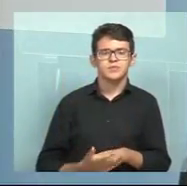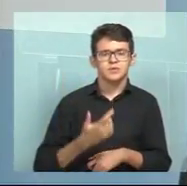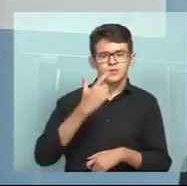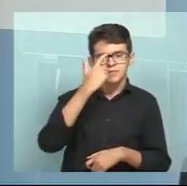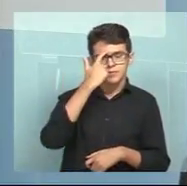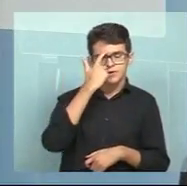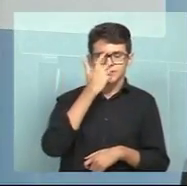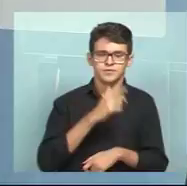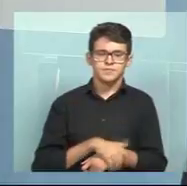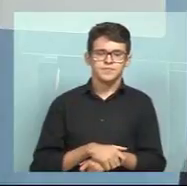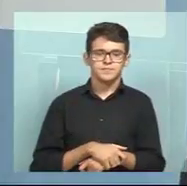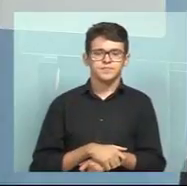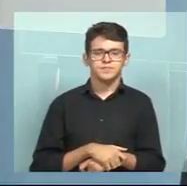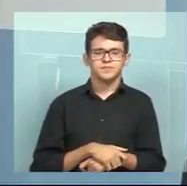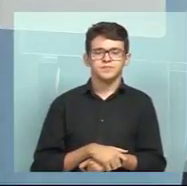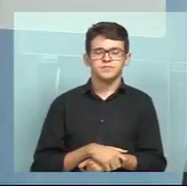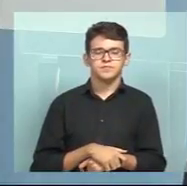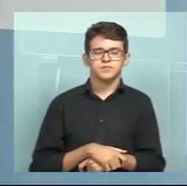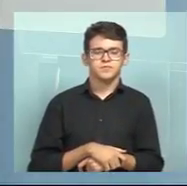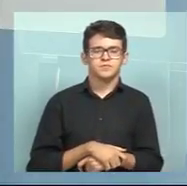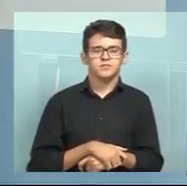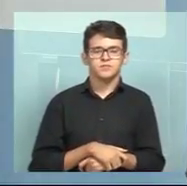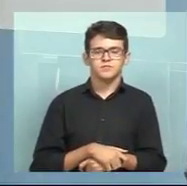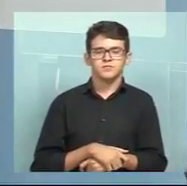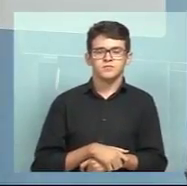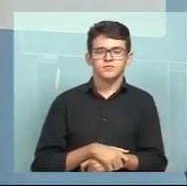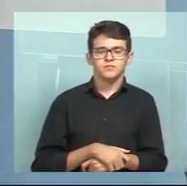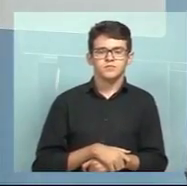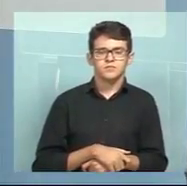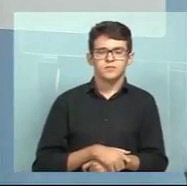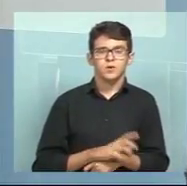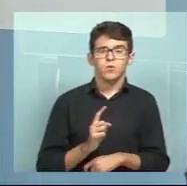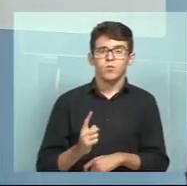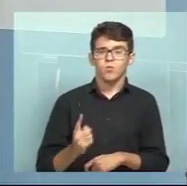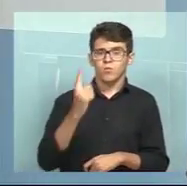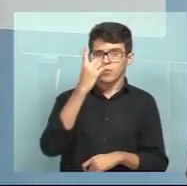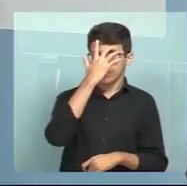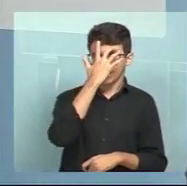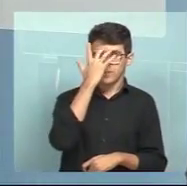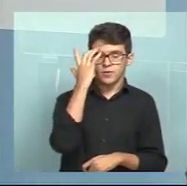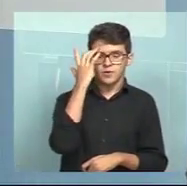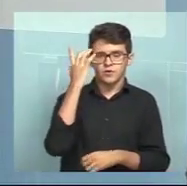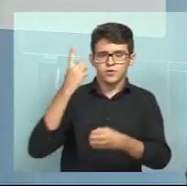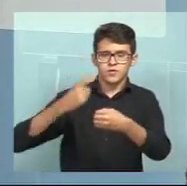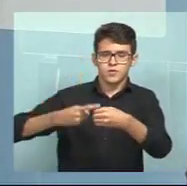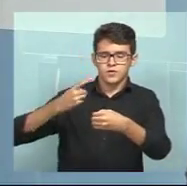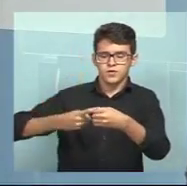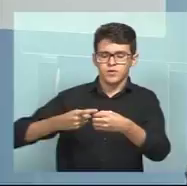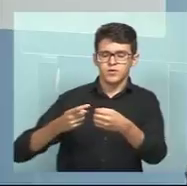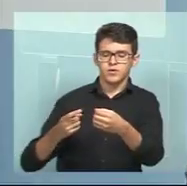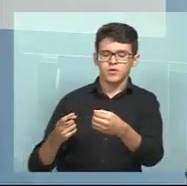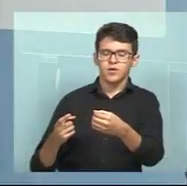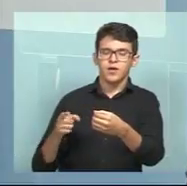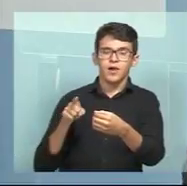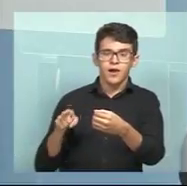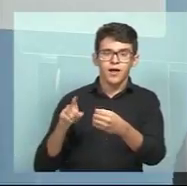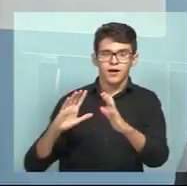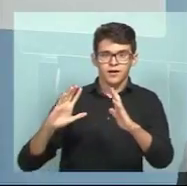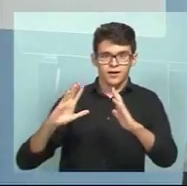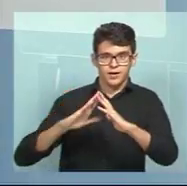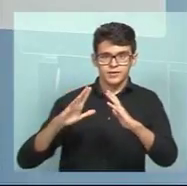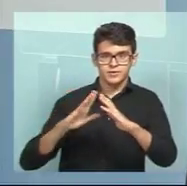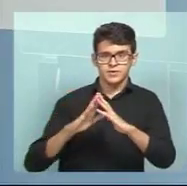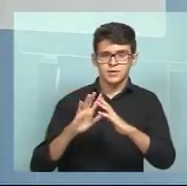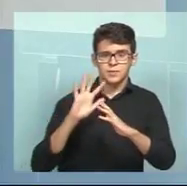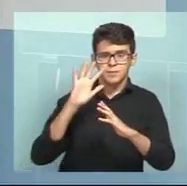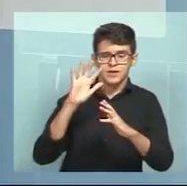Verdade. O que é que aconteceu aí? Uma pessoa do interior do estado do Ceará, ela tinha 3 benefícios dados por um presidente da República. Não foi dado nem